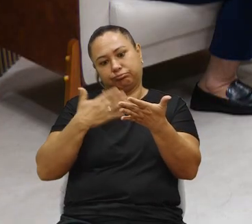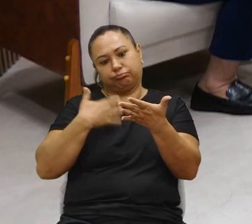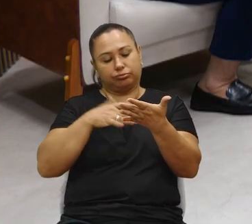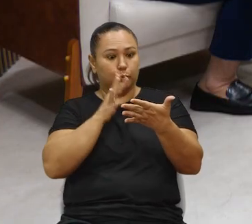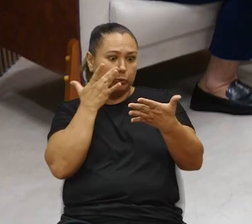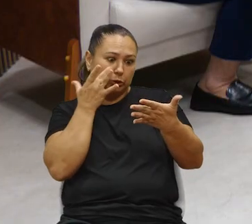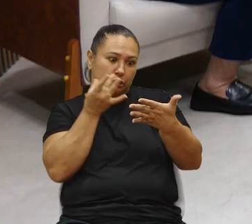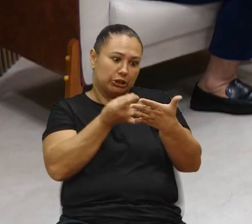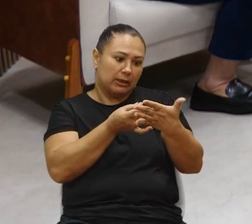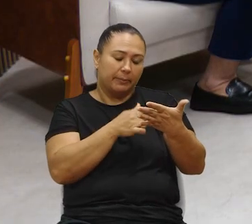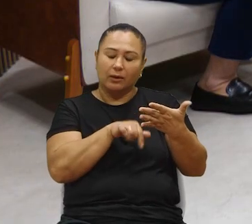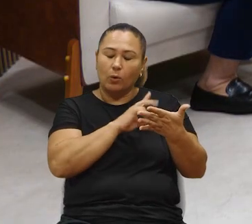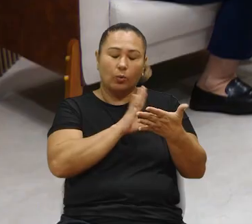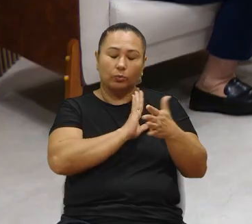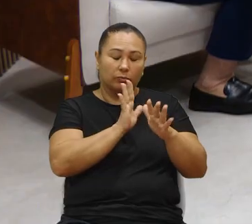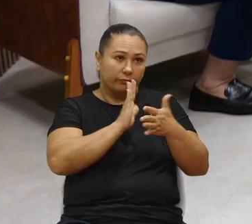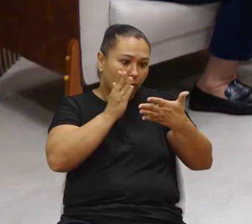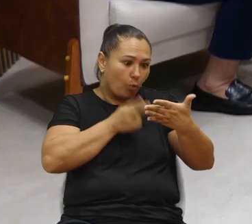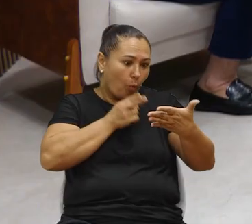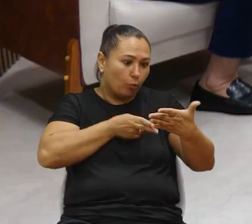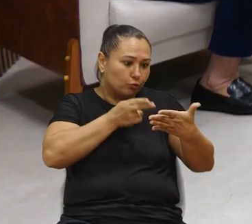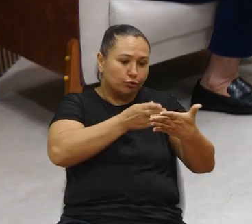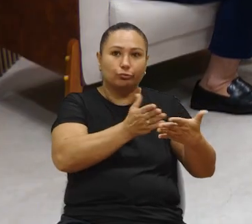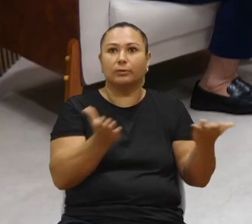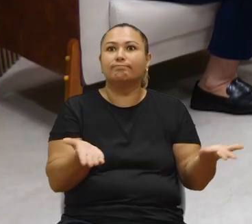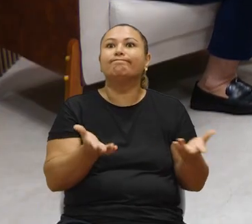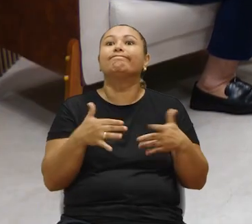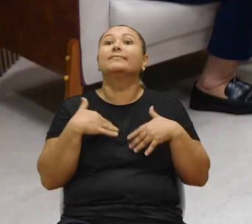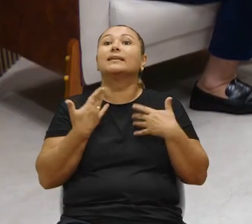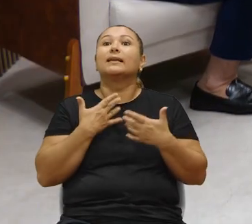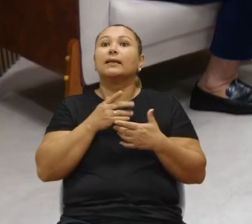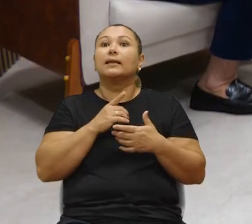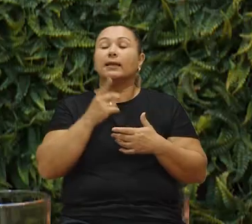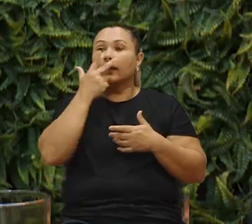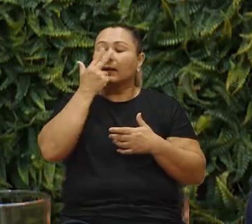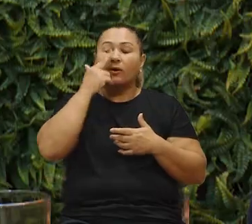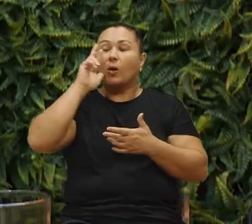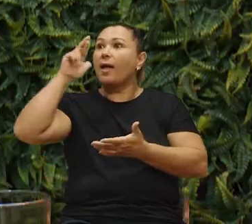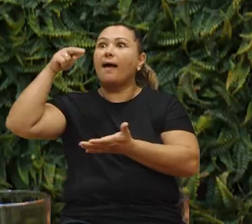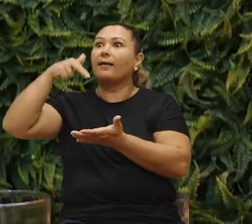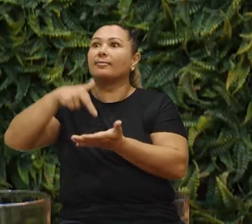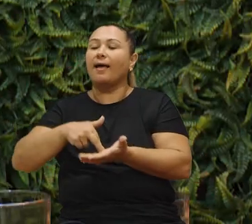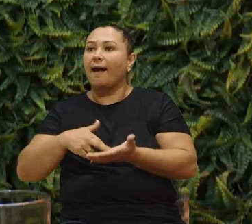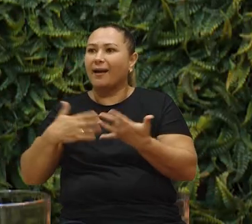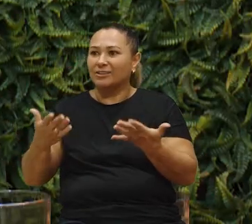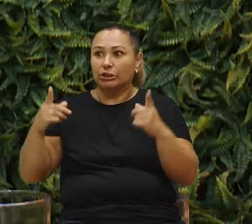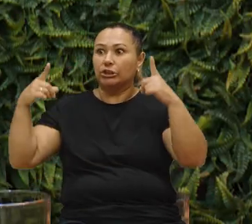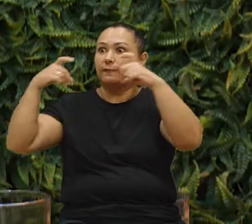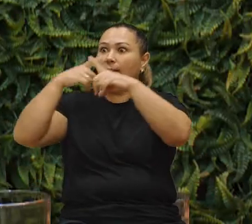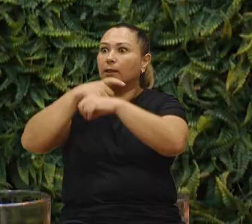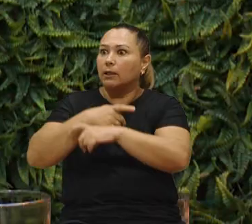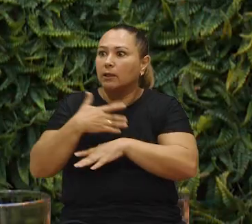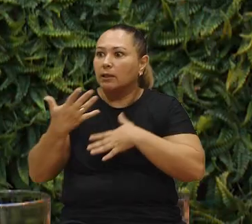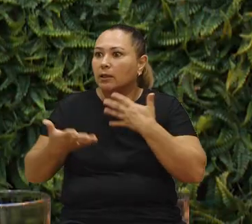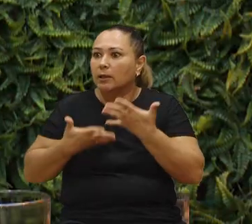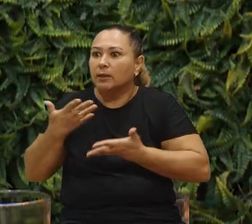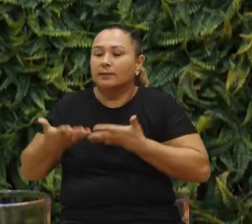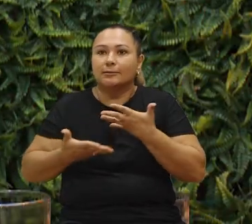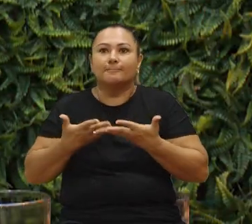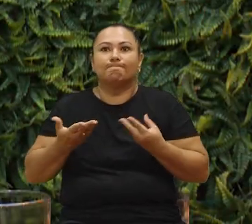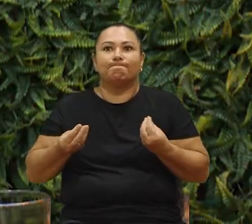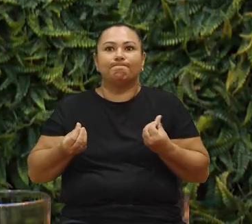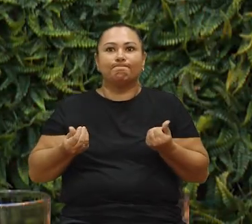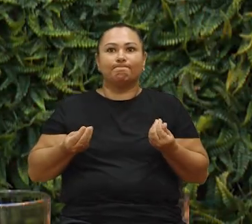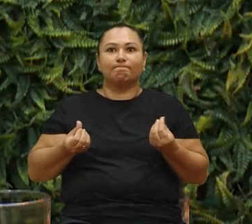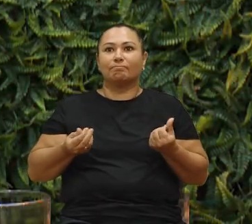né? E tudo te chama para não sair de lá. E aí, quando tu volta para a realidade, que é sempre bem mais